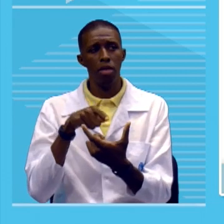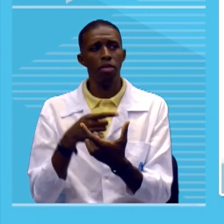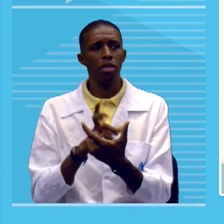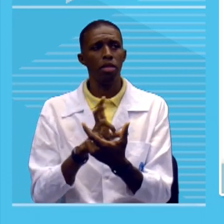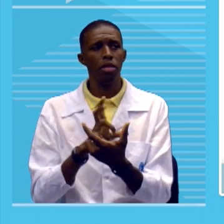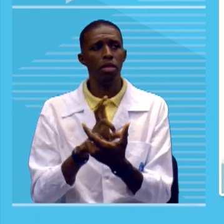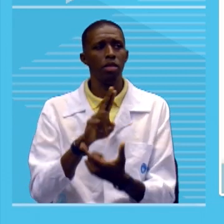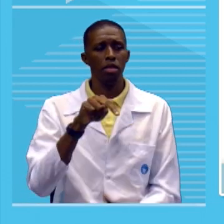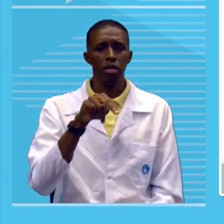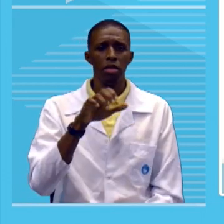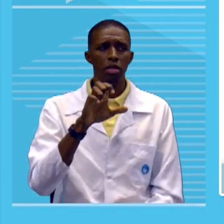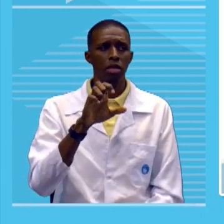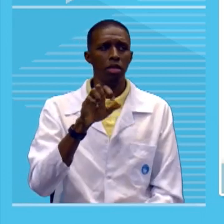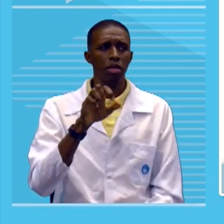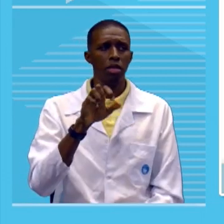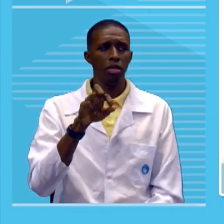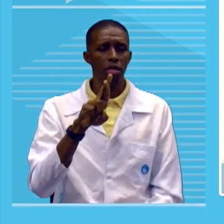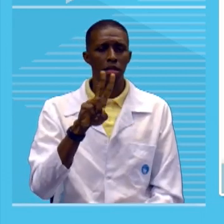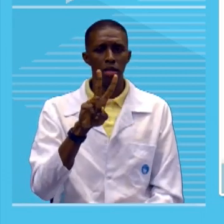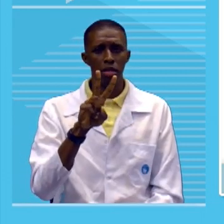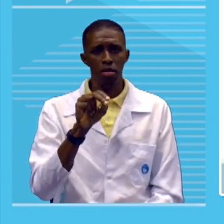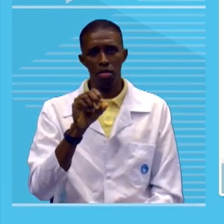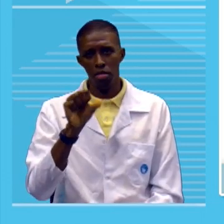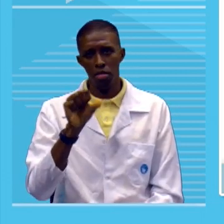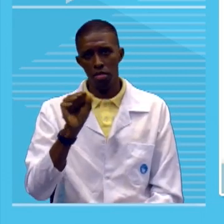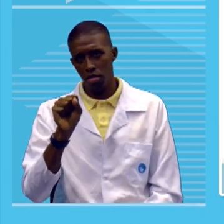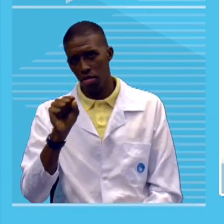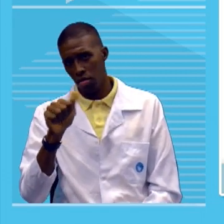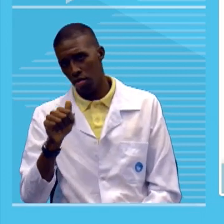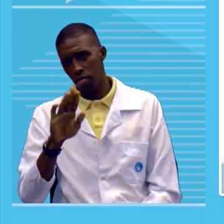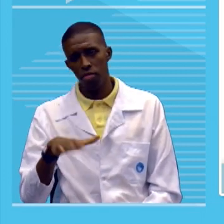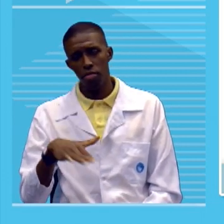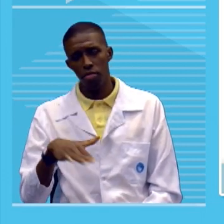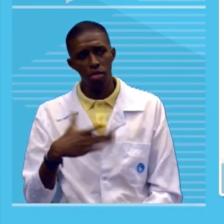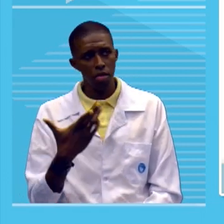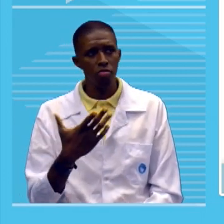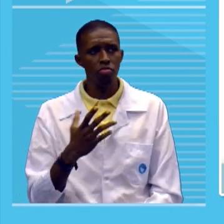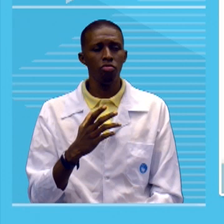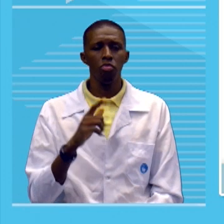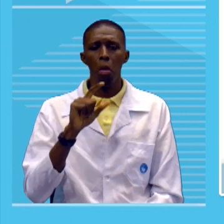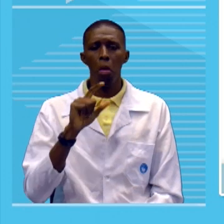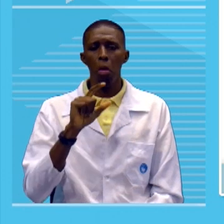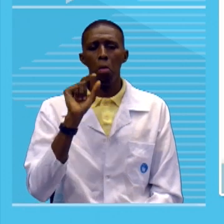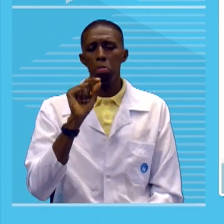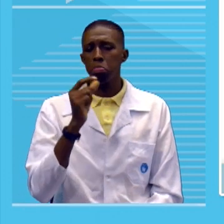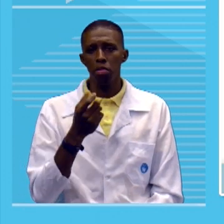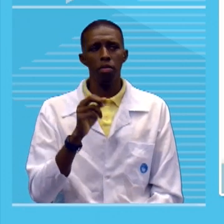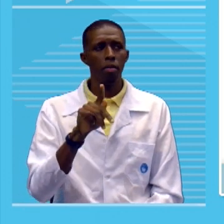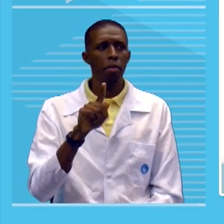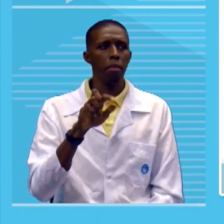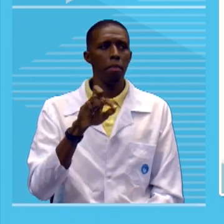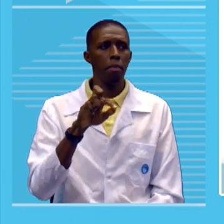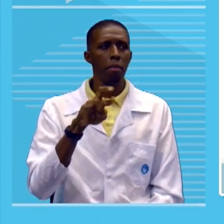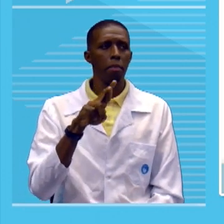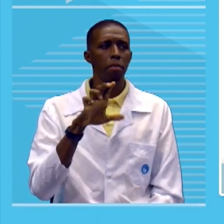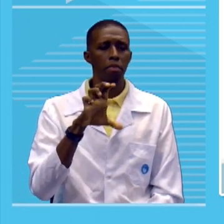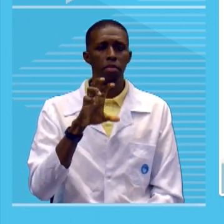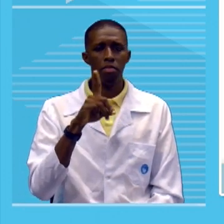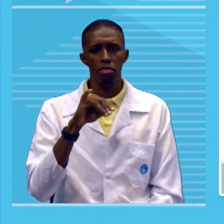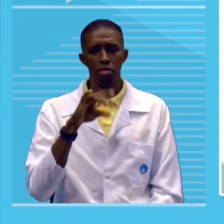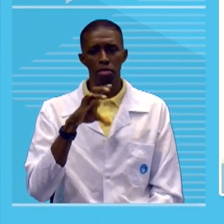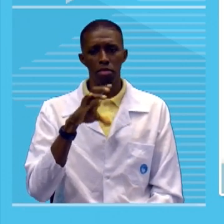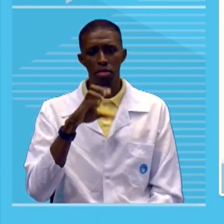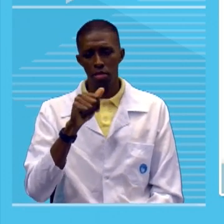Então, quando você não tem algo que é permanente, você tem um predicativo. Tá? Um predicativo. Como